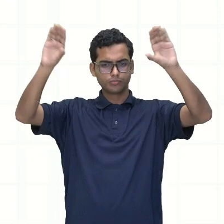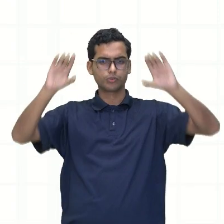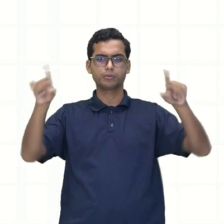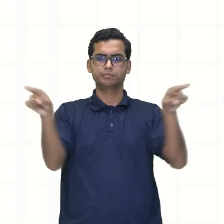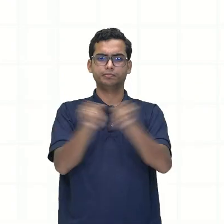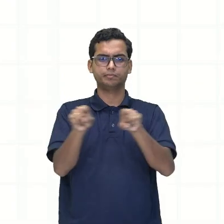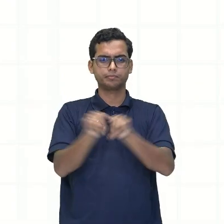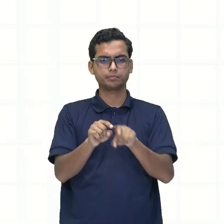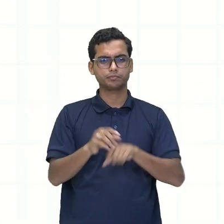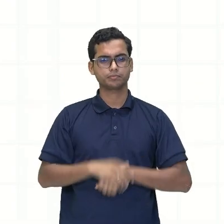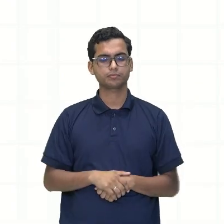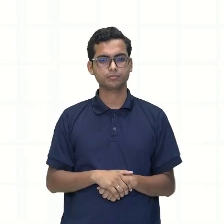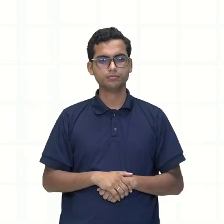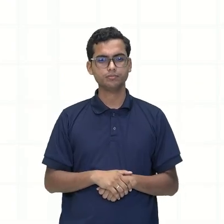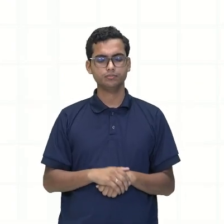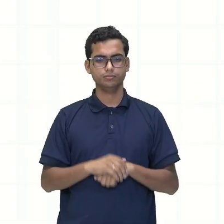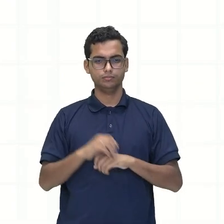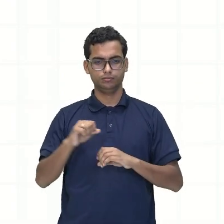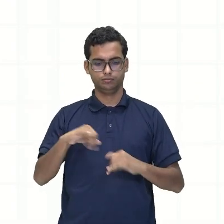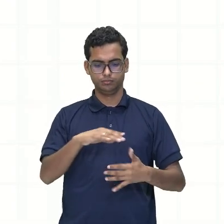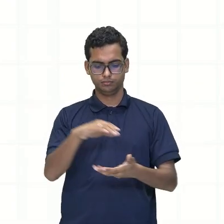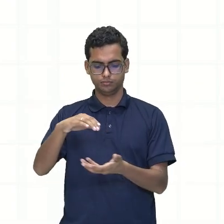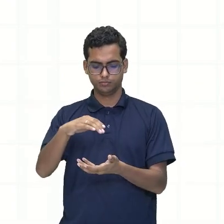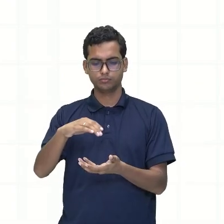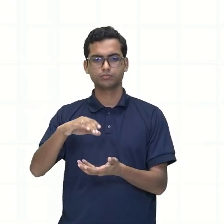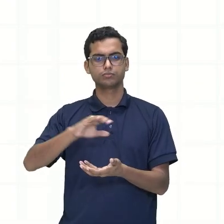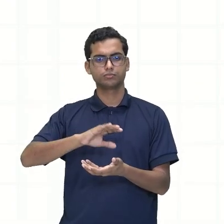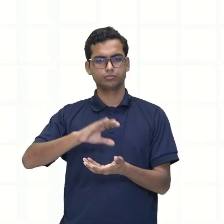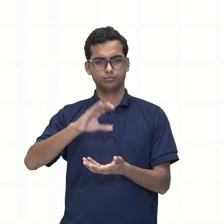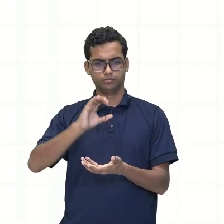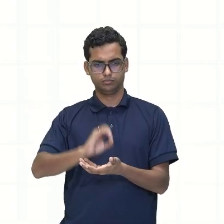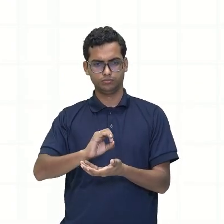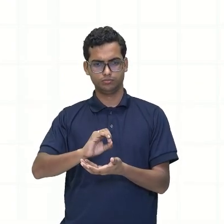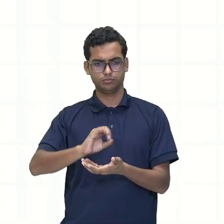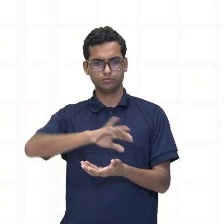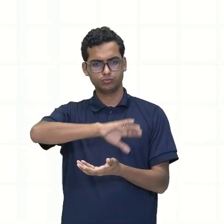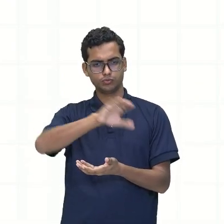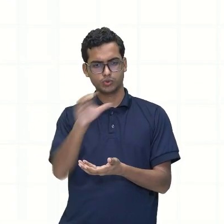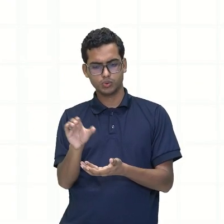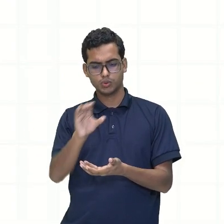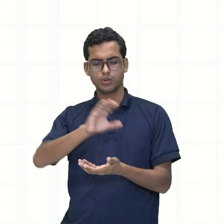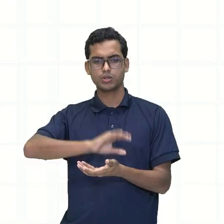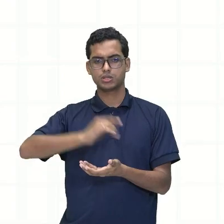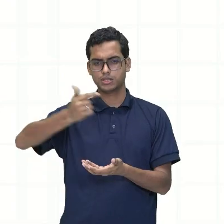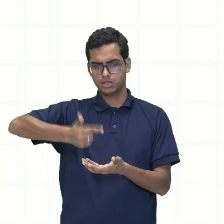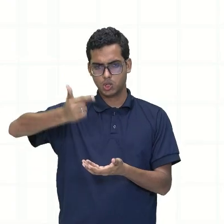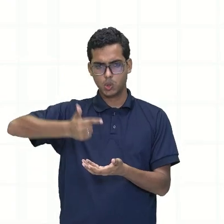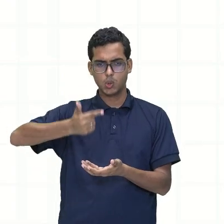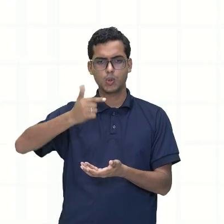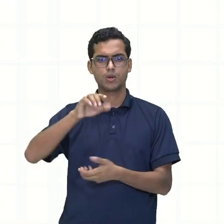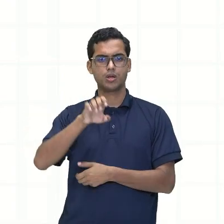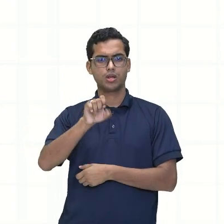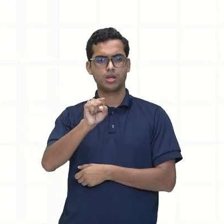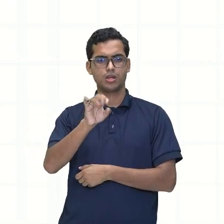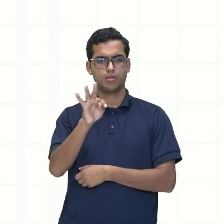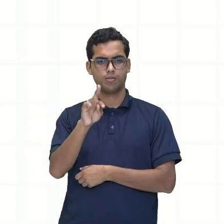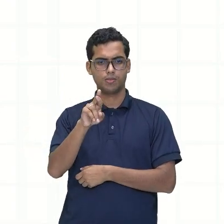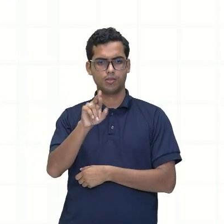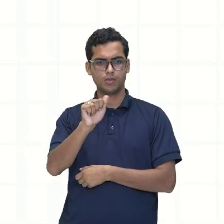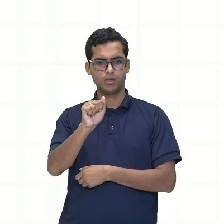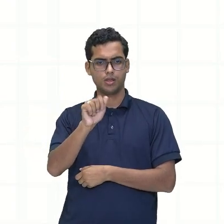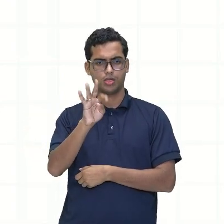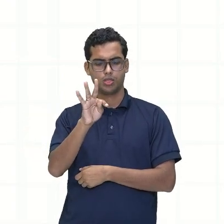Seguindo a segunda camada, que é a estratosfera, que é onde nós